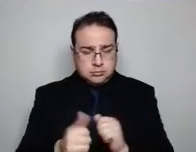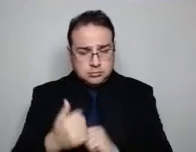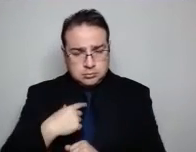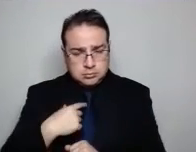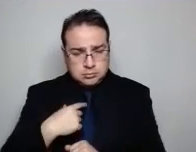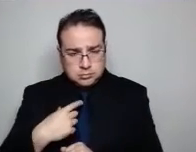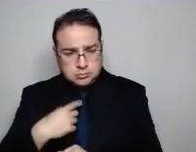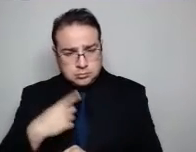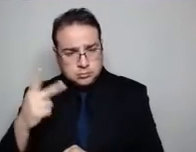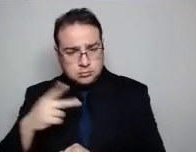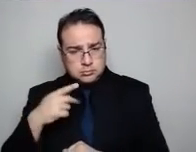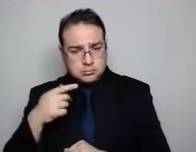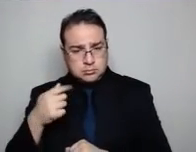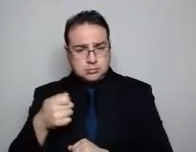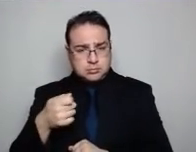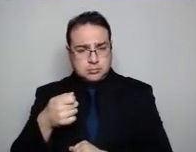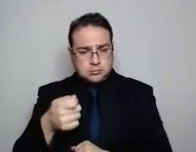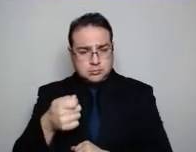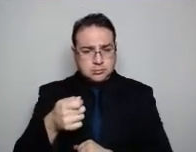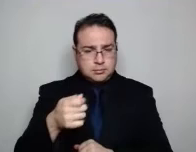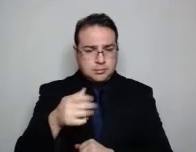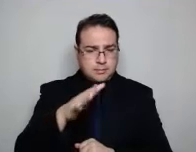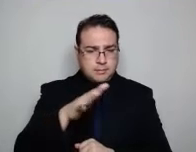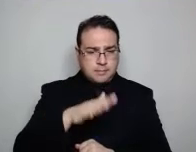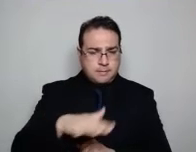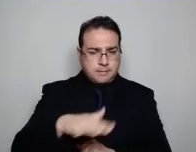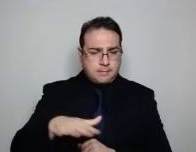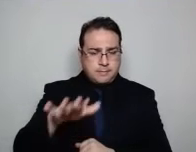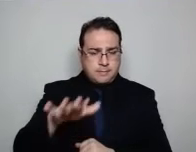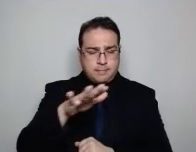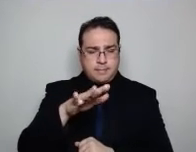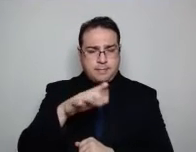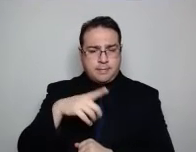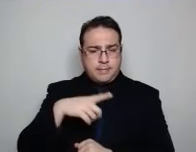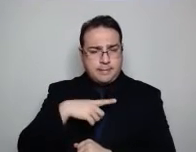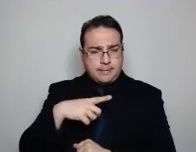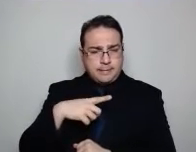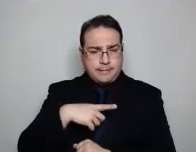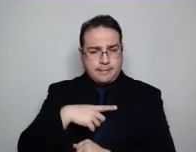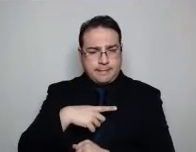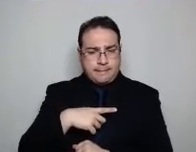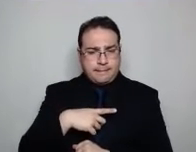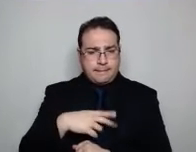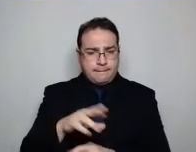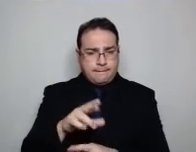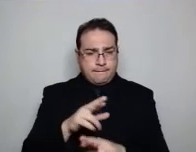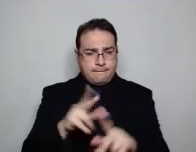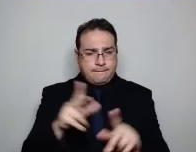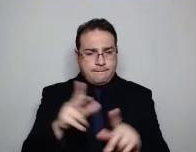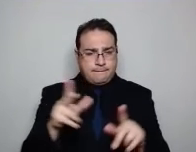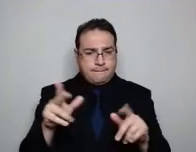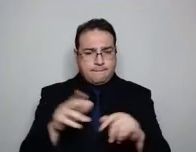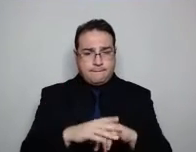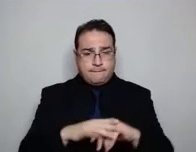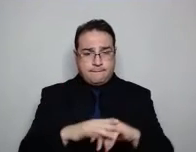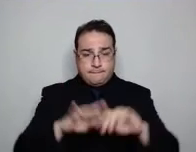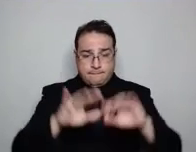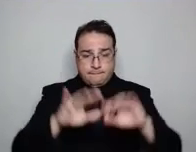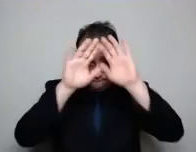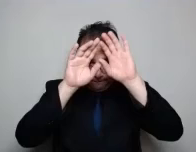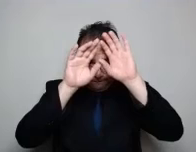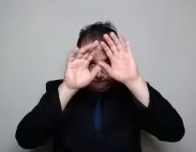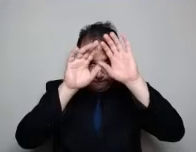em atuação do Tribunal de Justiça. Veja que nós temos três pares do Ministério